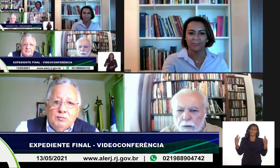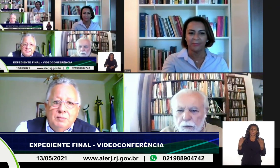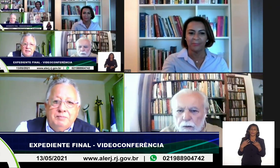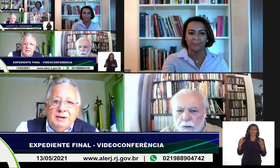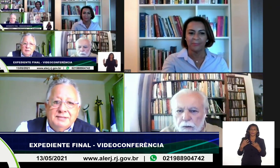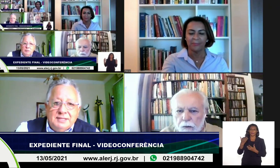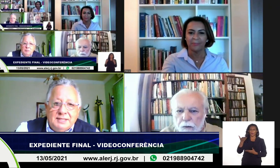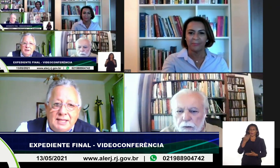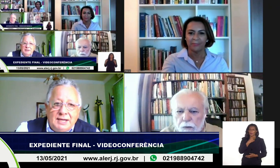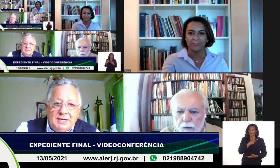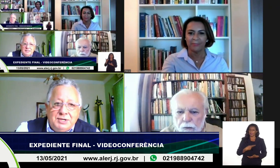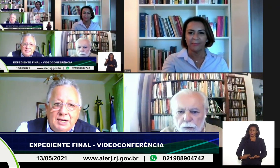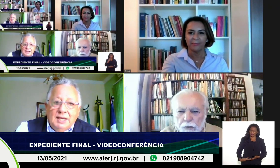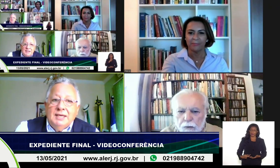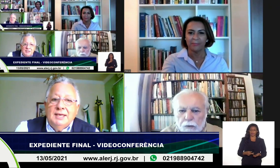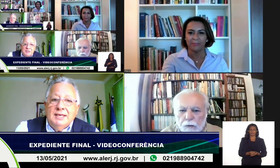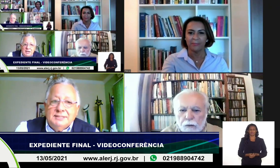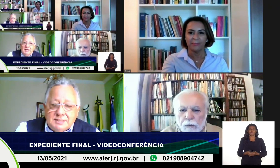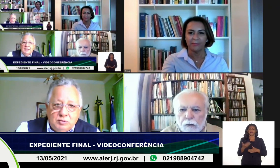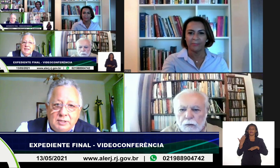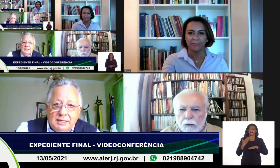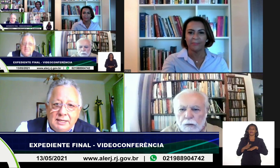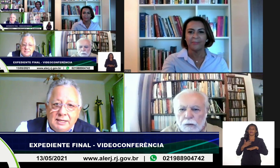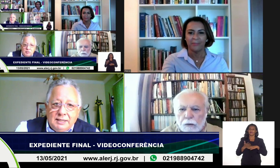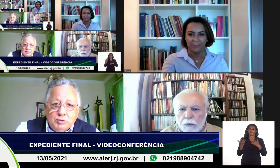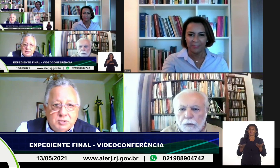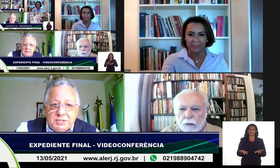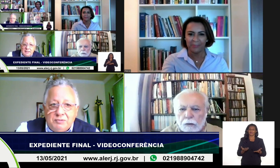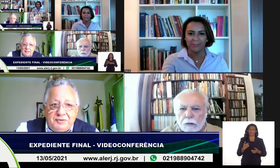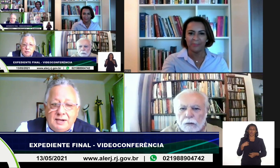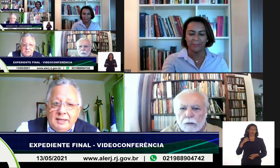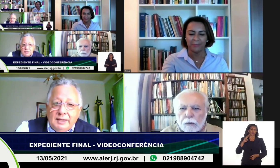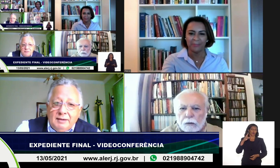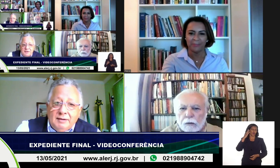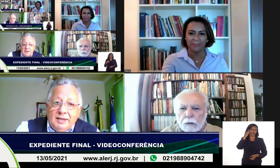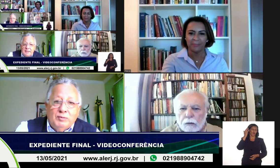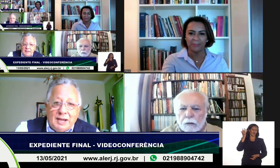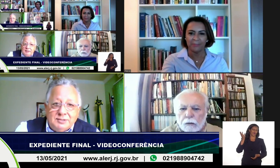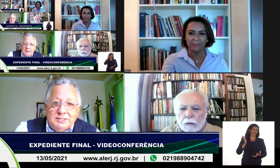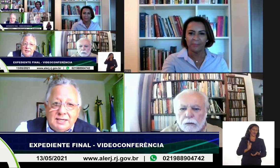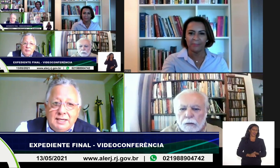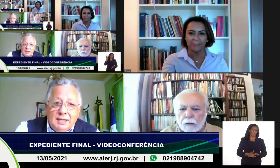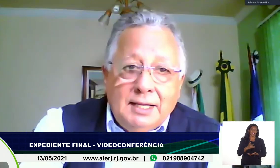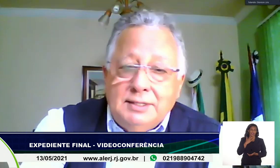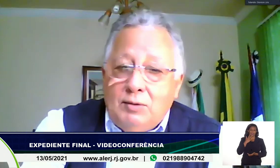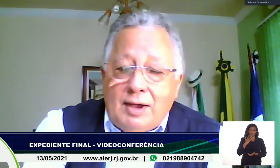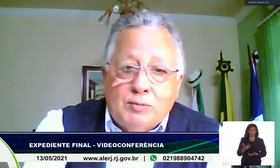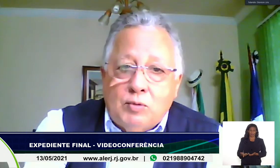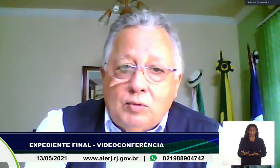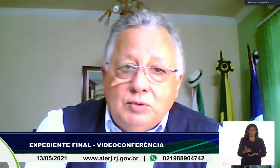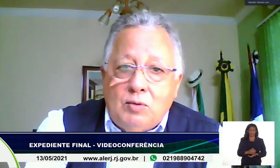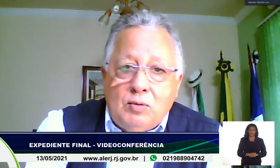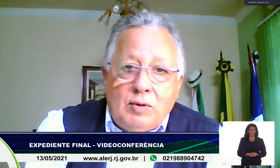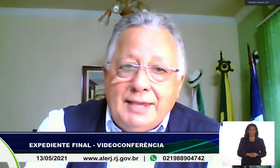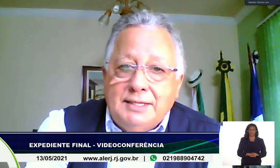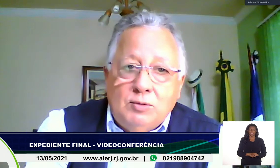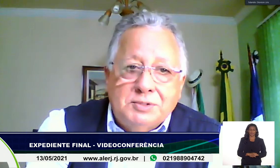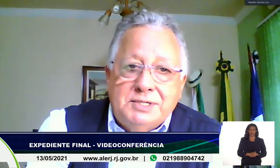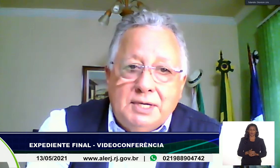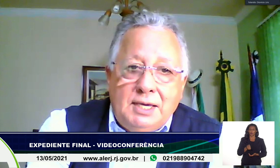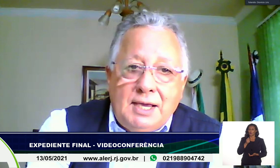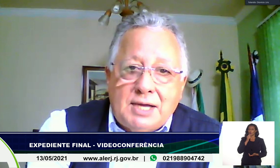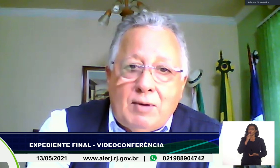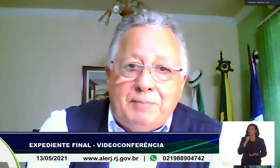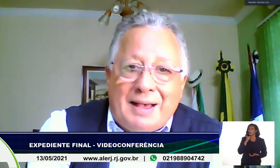no presidente em exercício eu sou seu fã e eu quero dizer que não ainda não